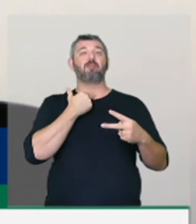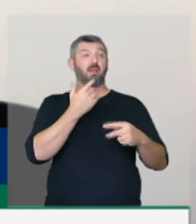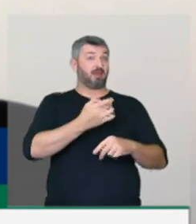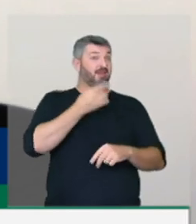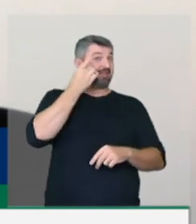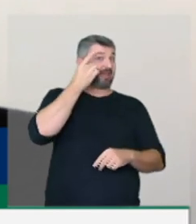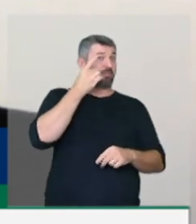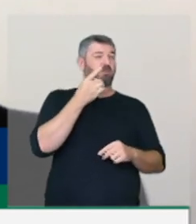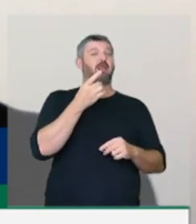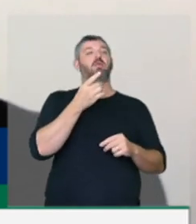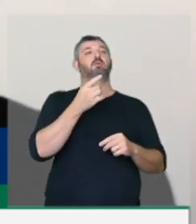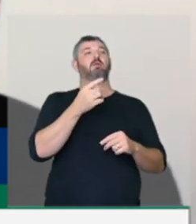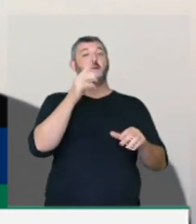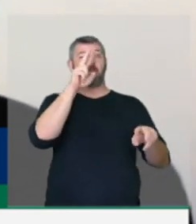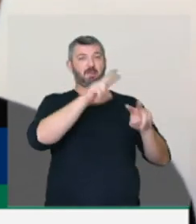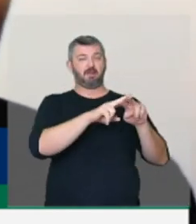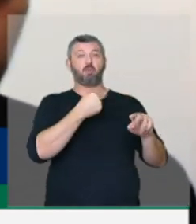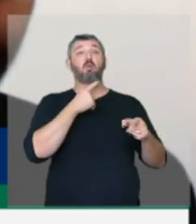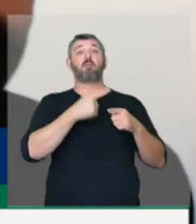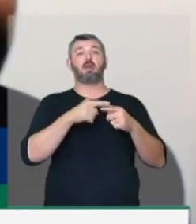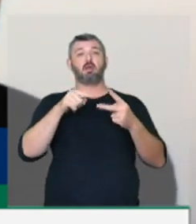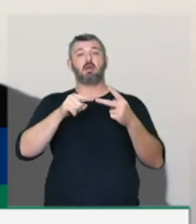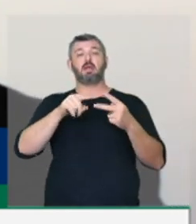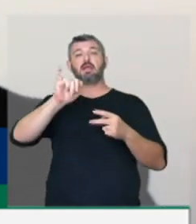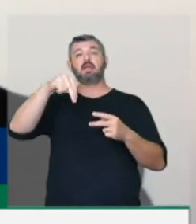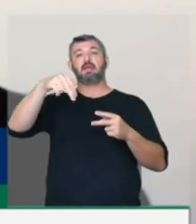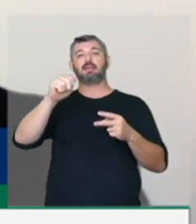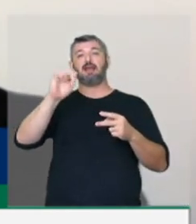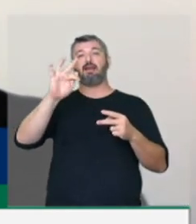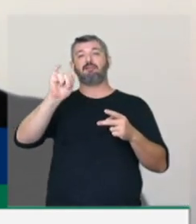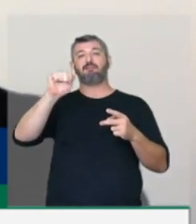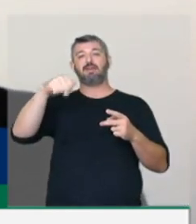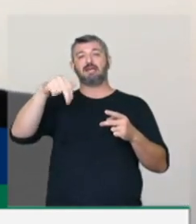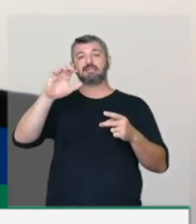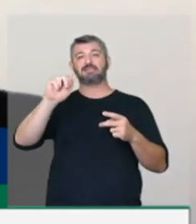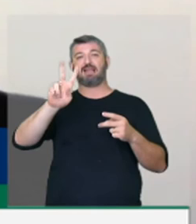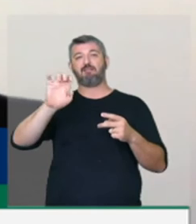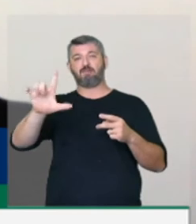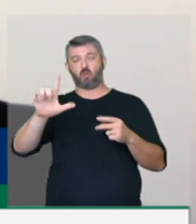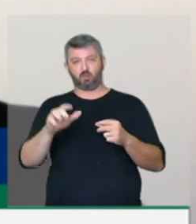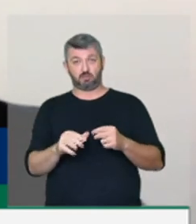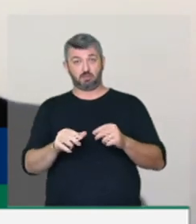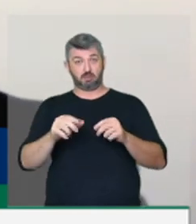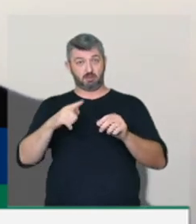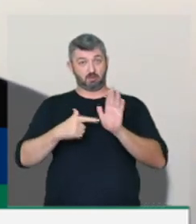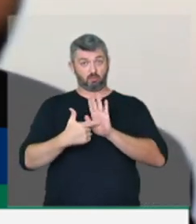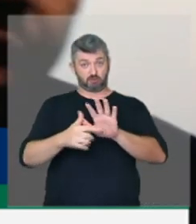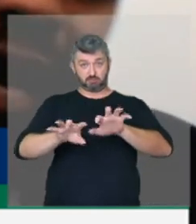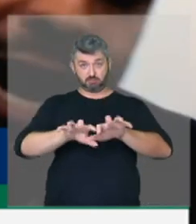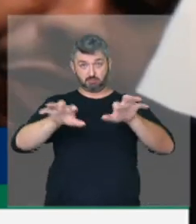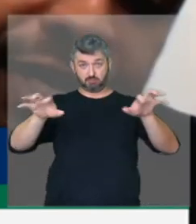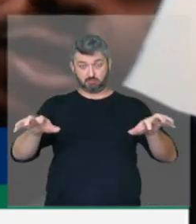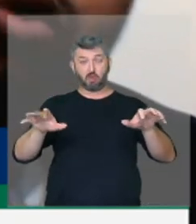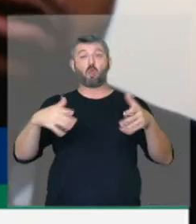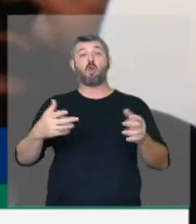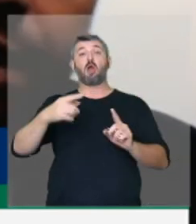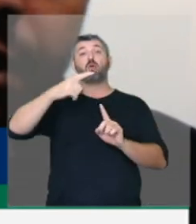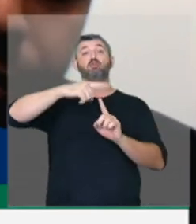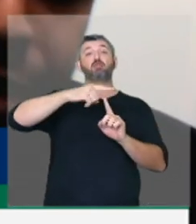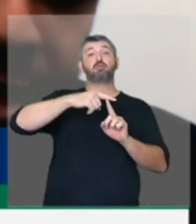seja inafiançável. Nesse ponto, há que se fazer distinção entre os tipos penais que